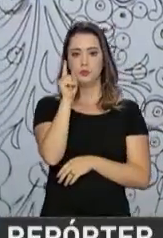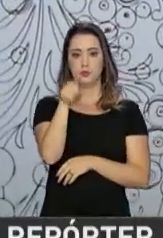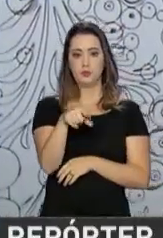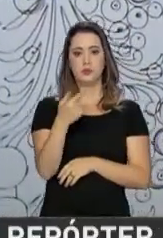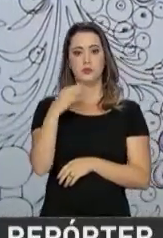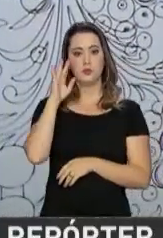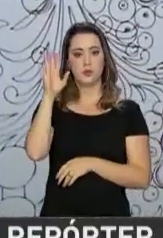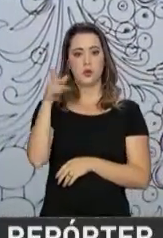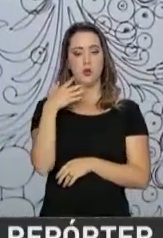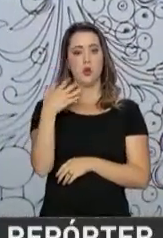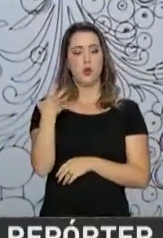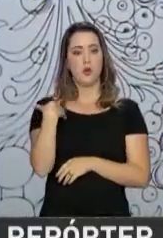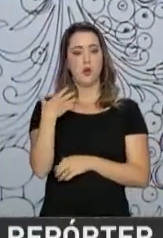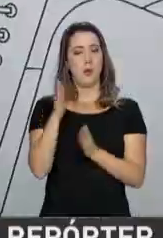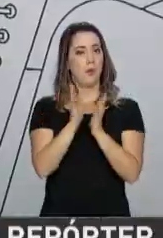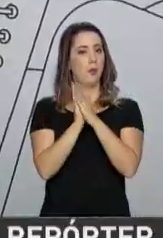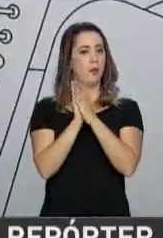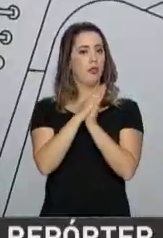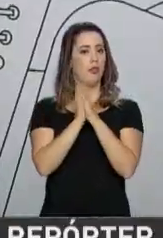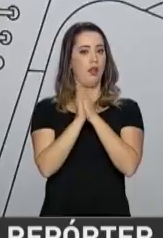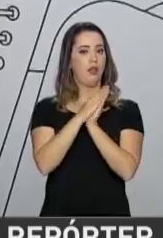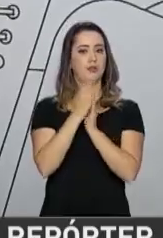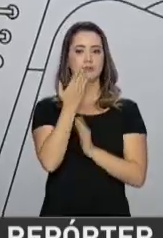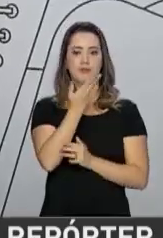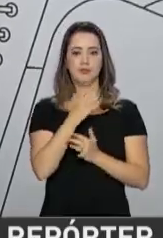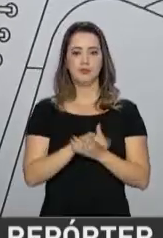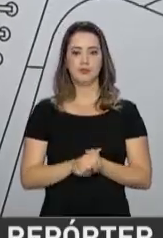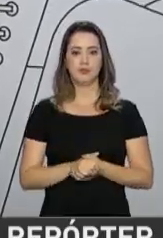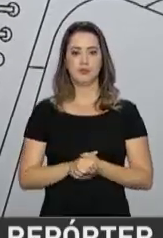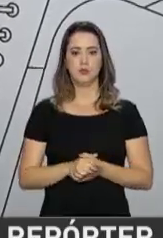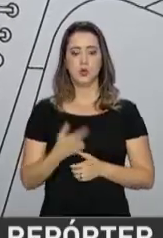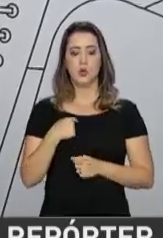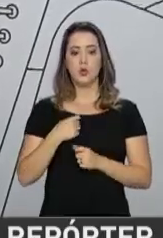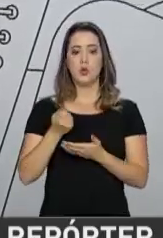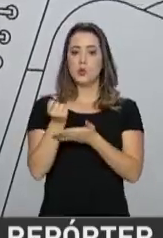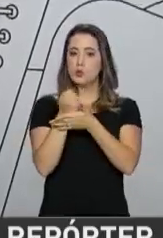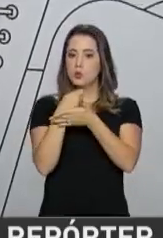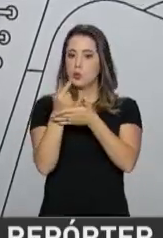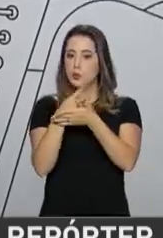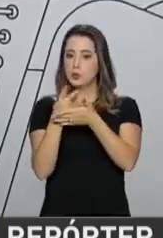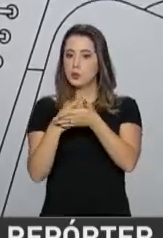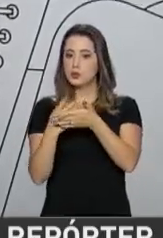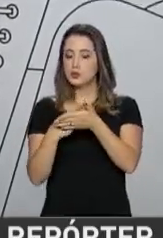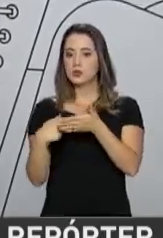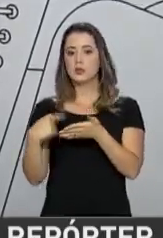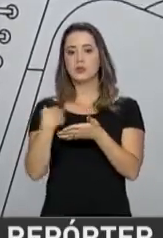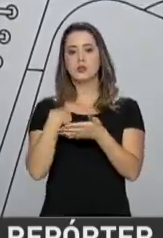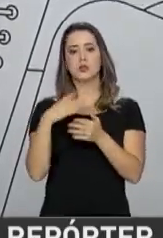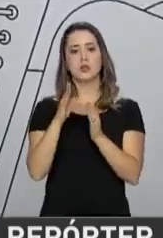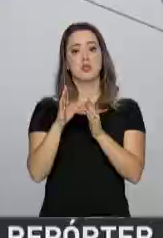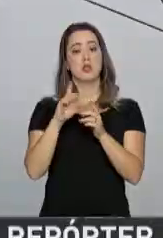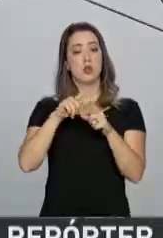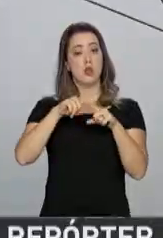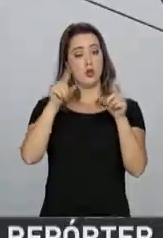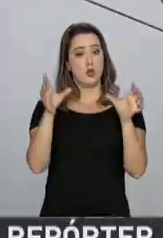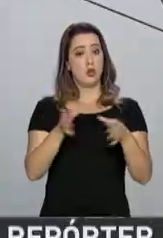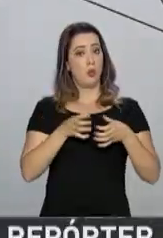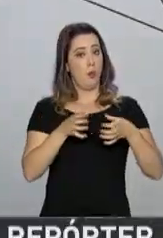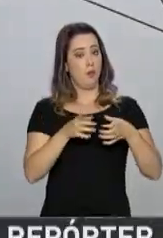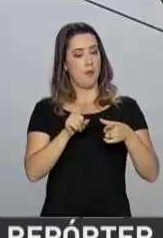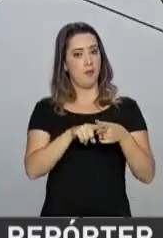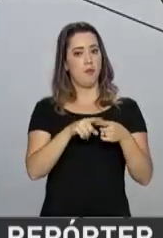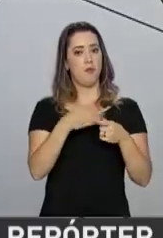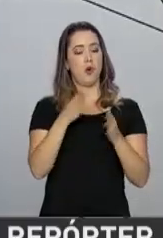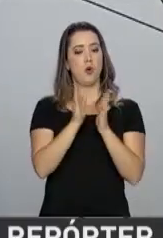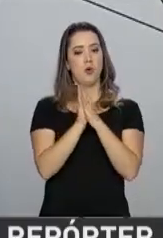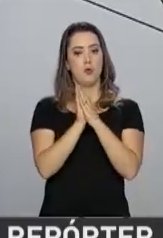a famosa boneca matrioska é tentado a bola o abono neco várias coisas como hélio